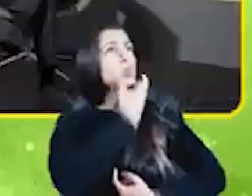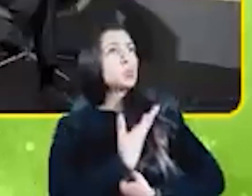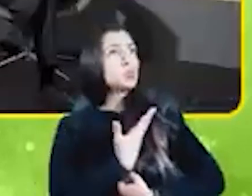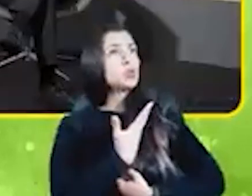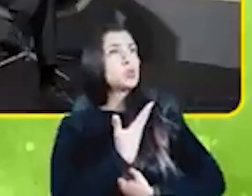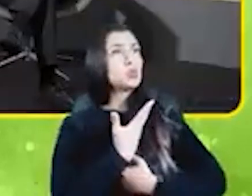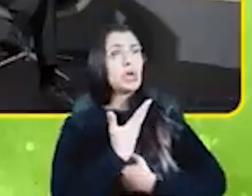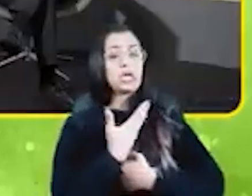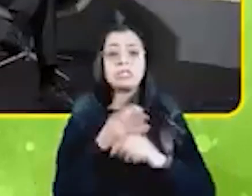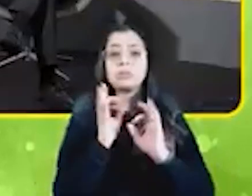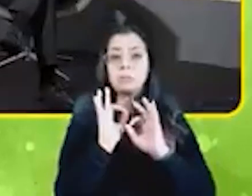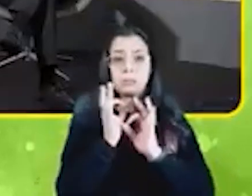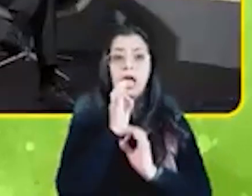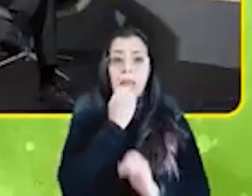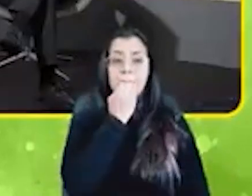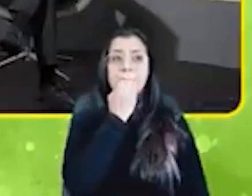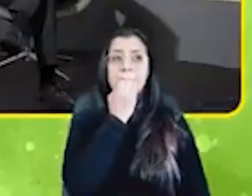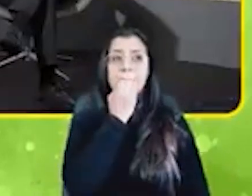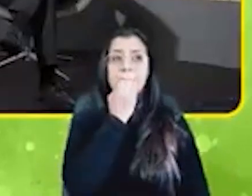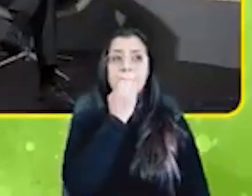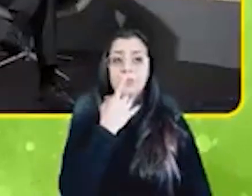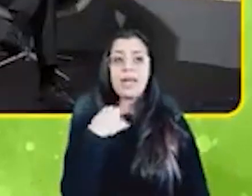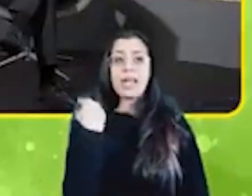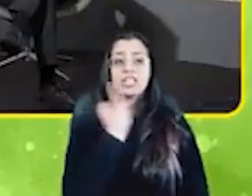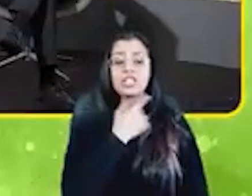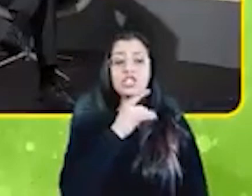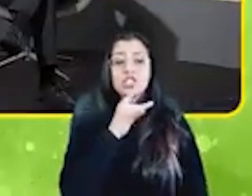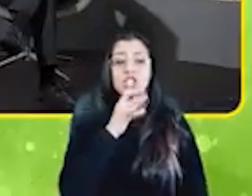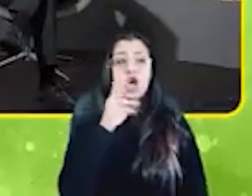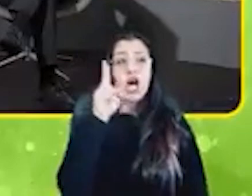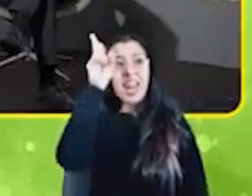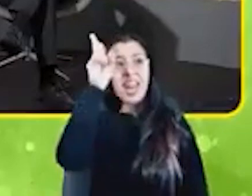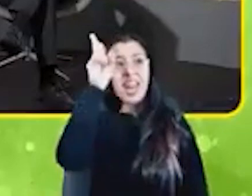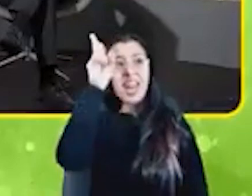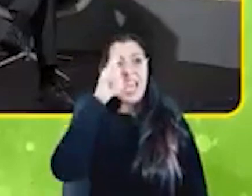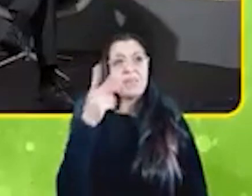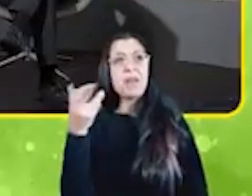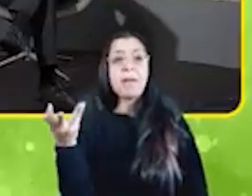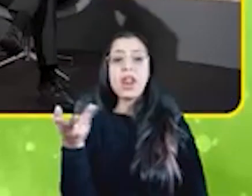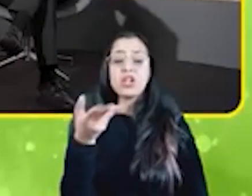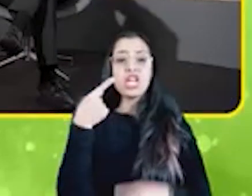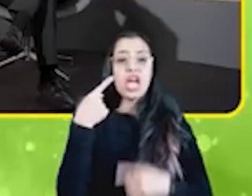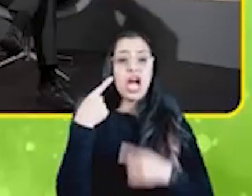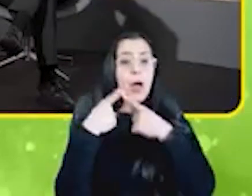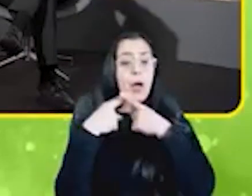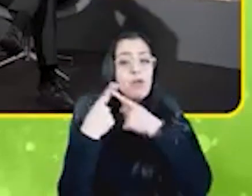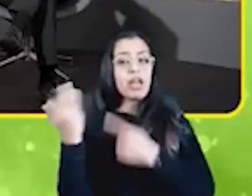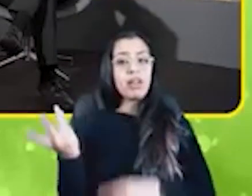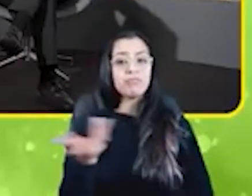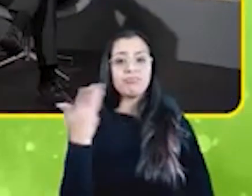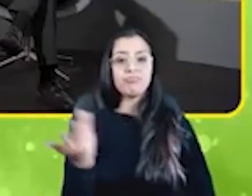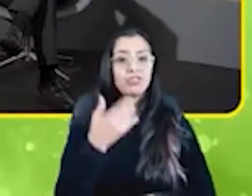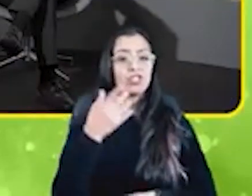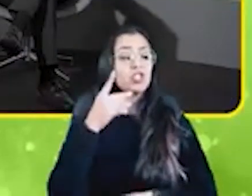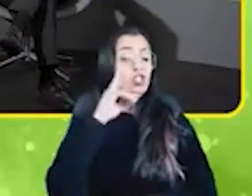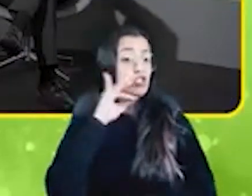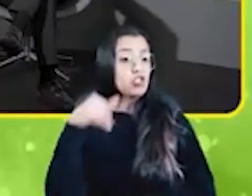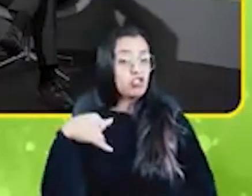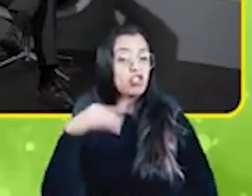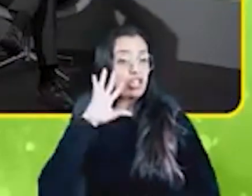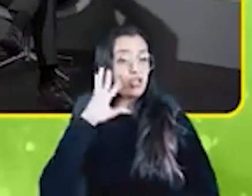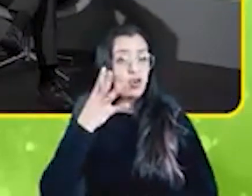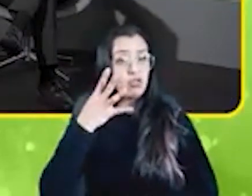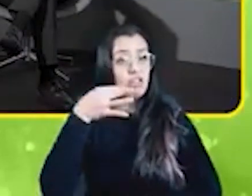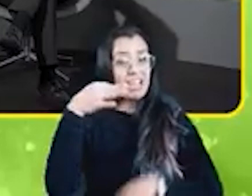a gente só se lembra dela quando tem que elogiar porque na verdade eu não roda muitíssimo bem é um dos orgulhos lá da secretaria